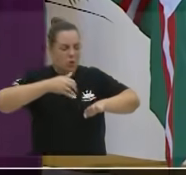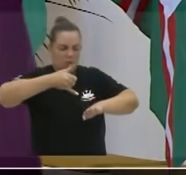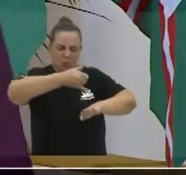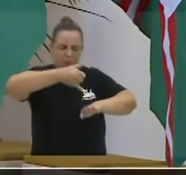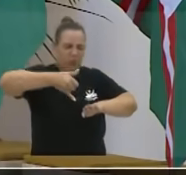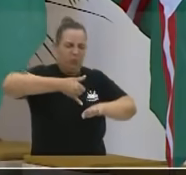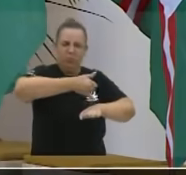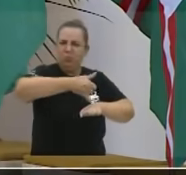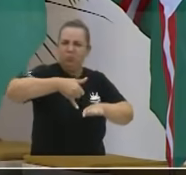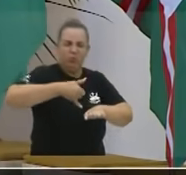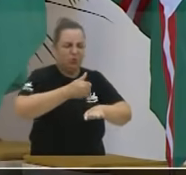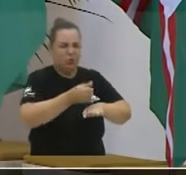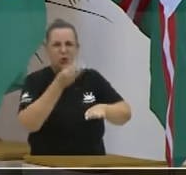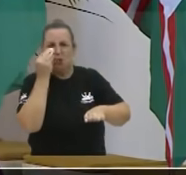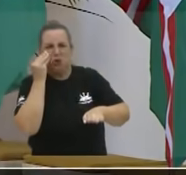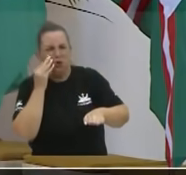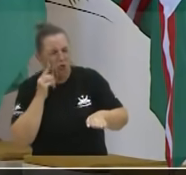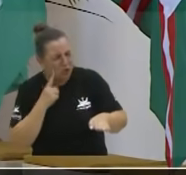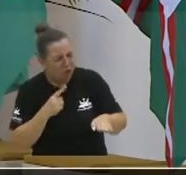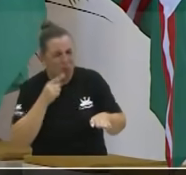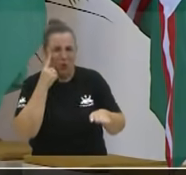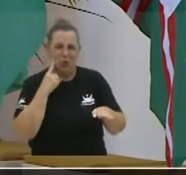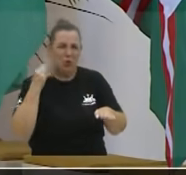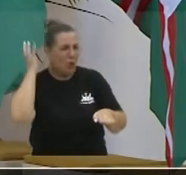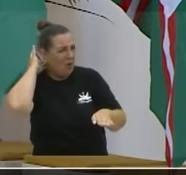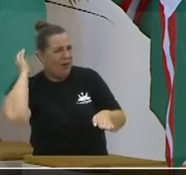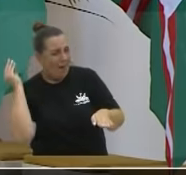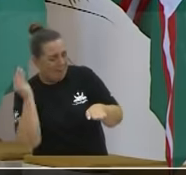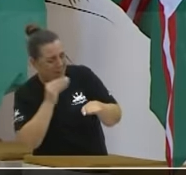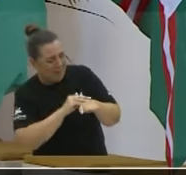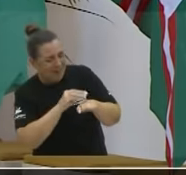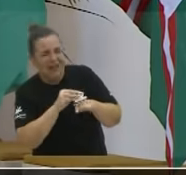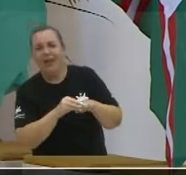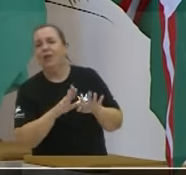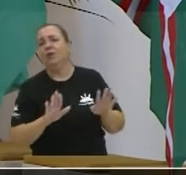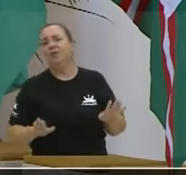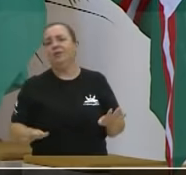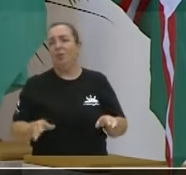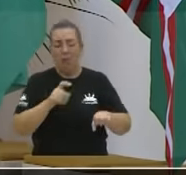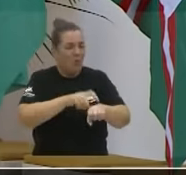Certamente chorou, enxugou com os cabelos.